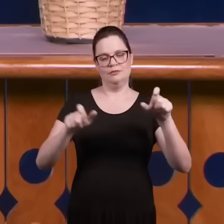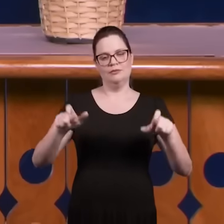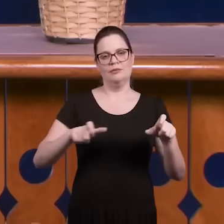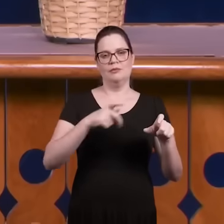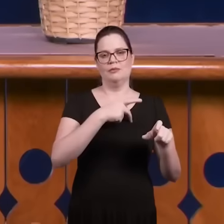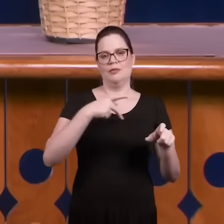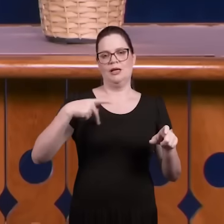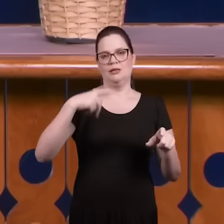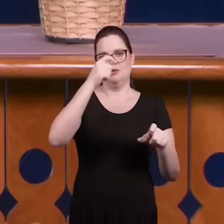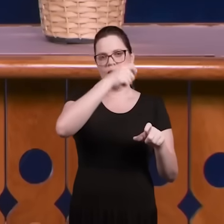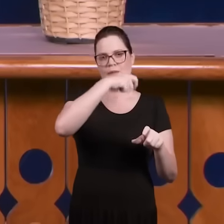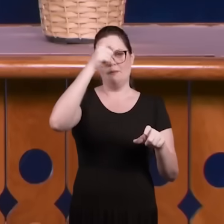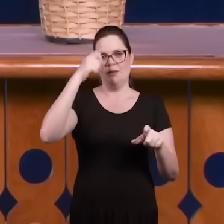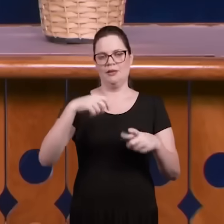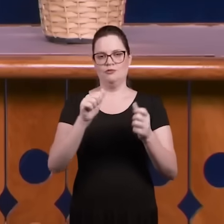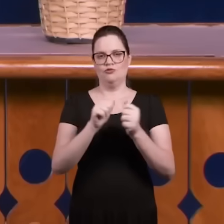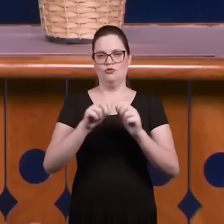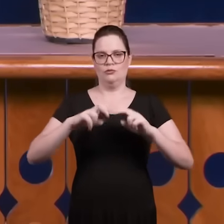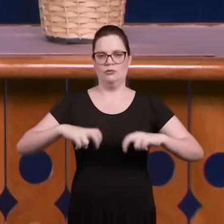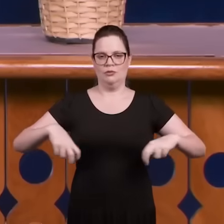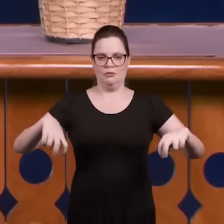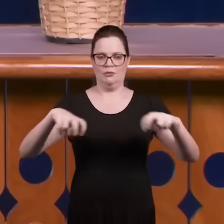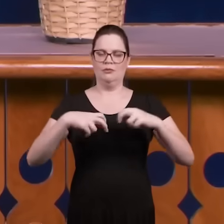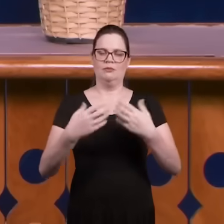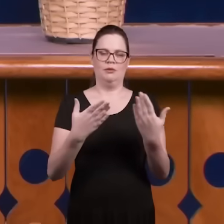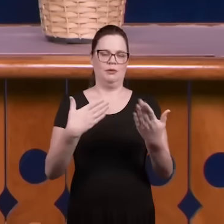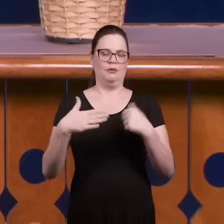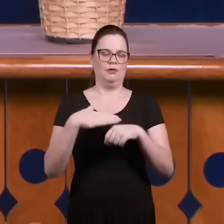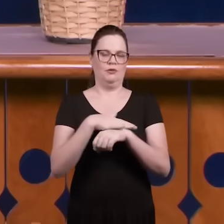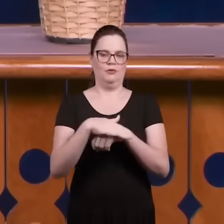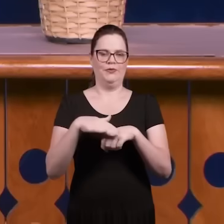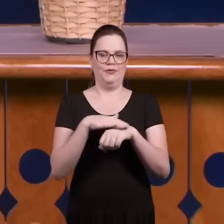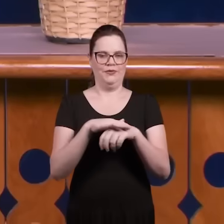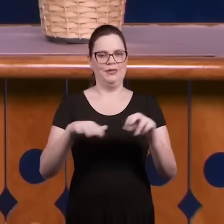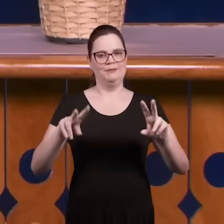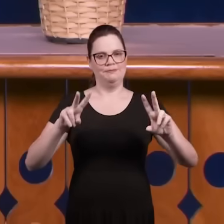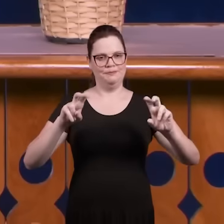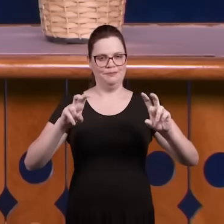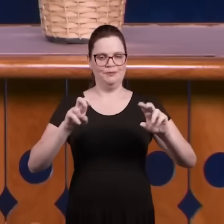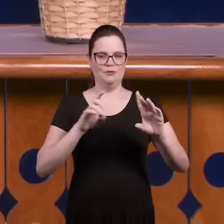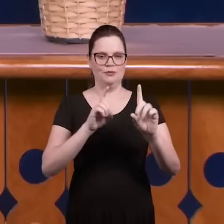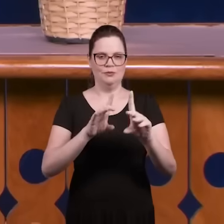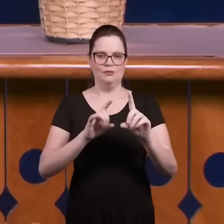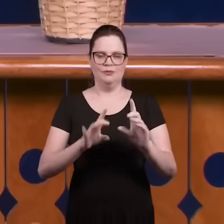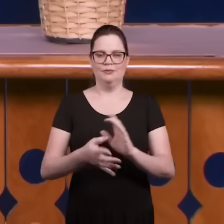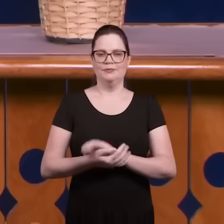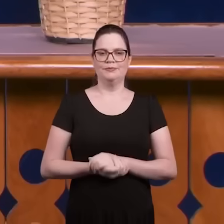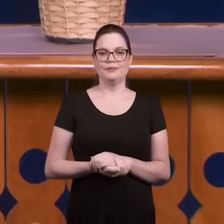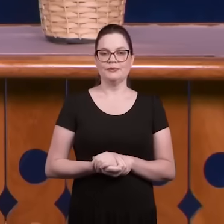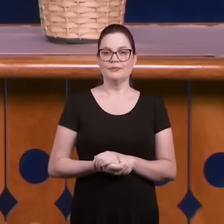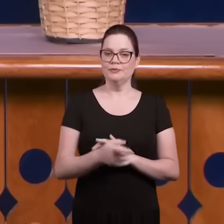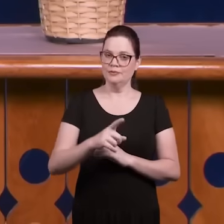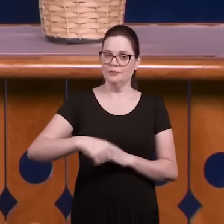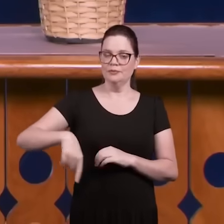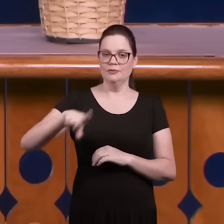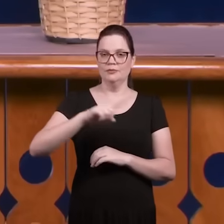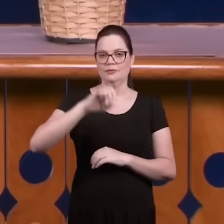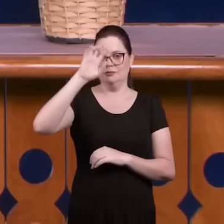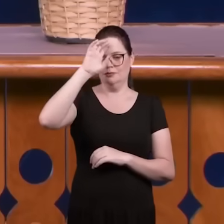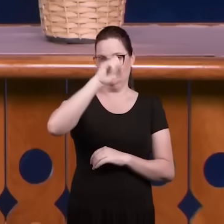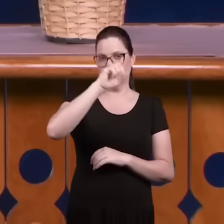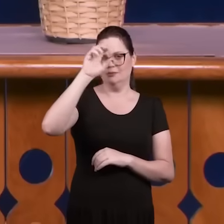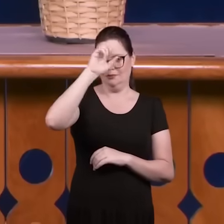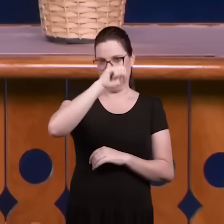Loureiro com outros pastores no programa Conversas Bíblicas, onde nós